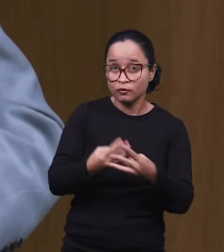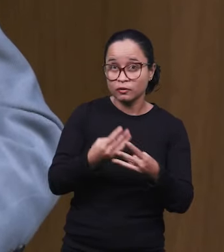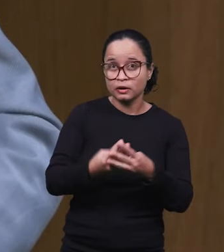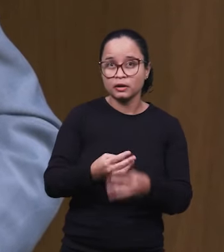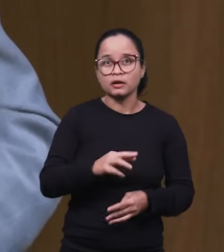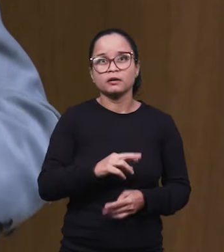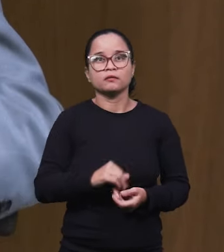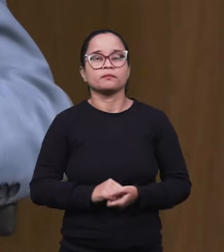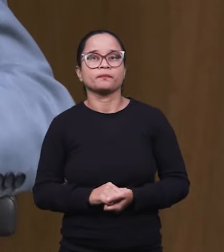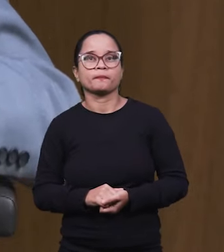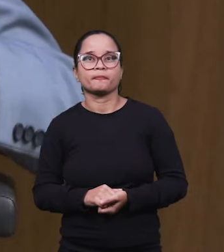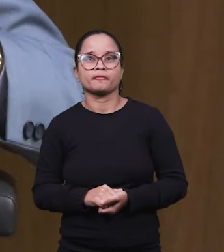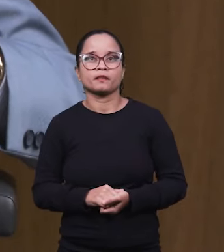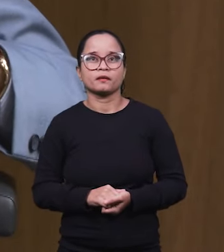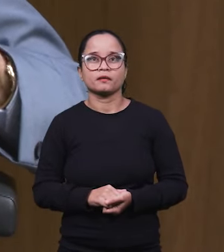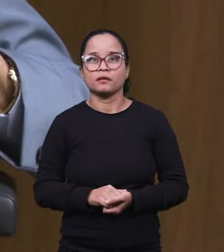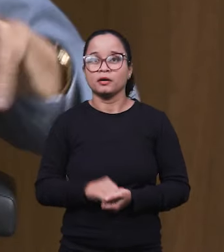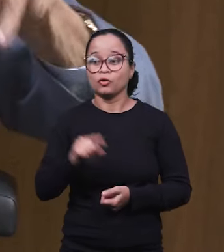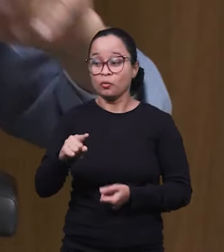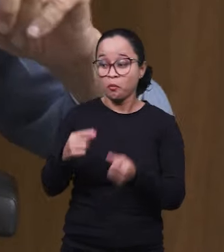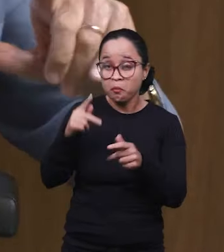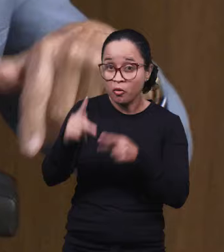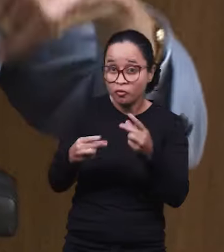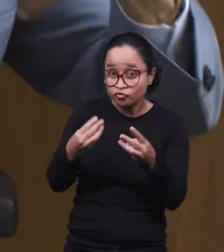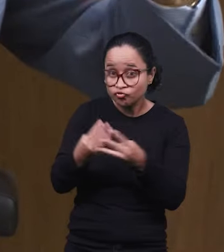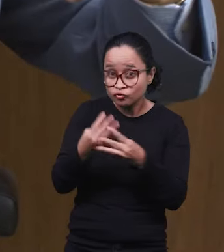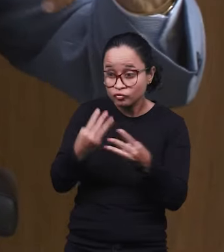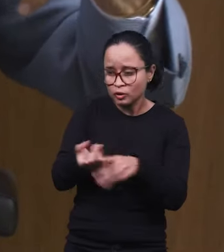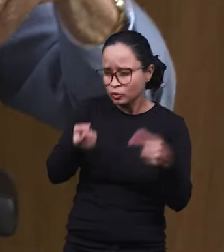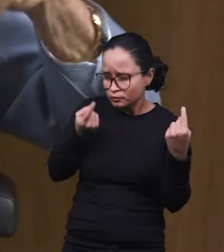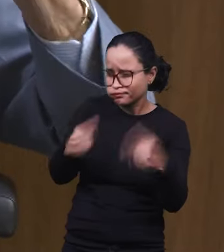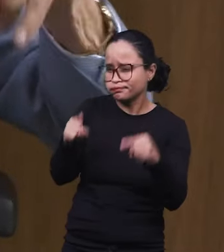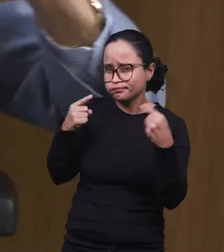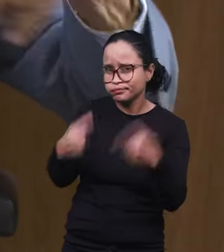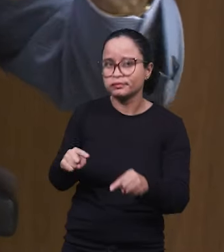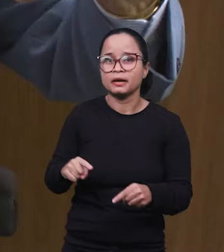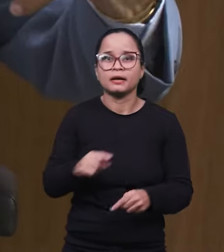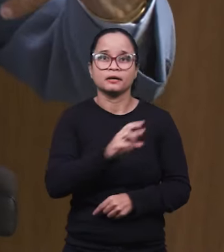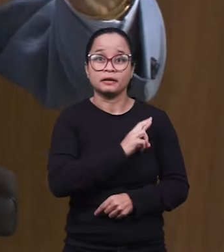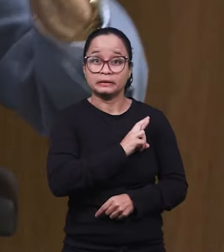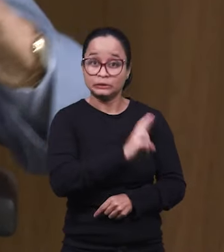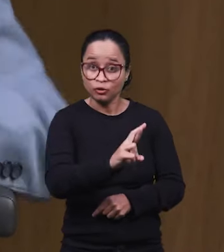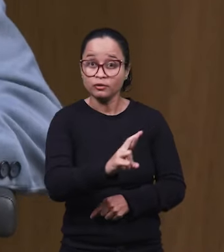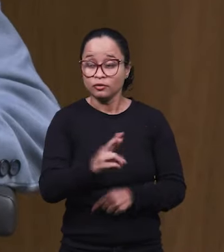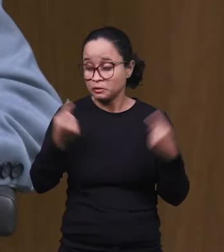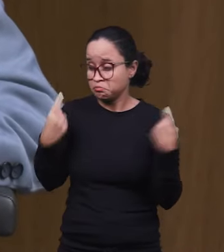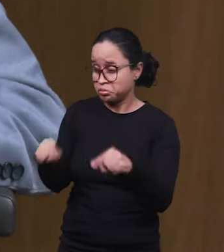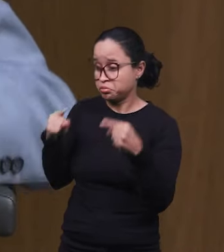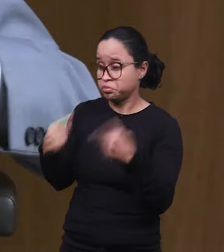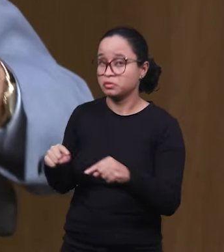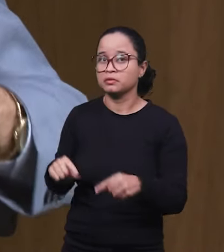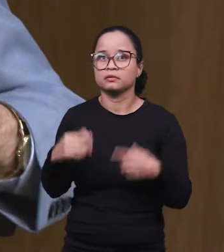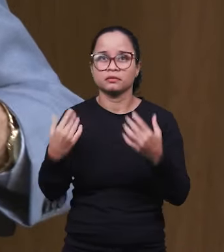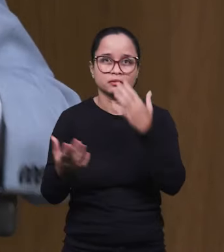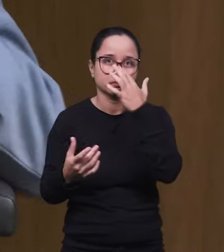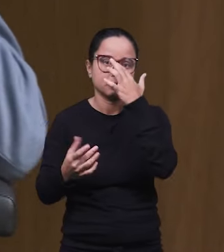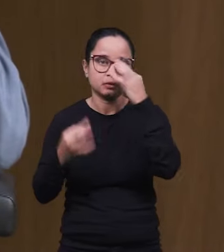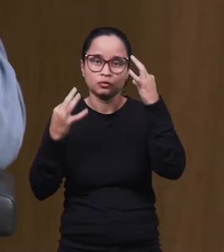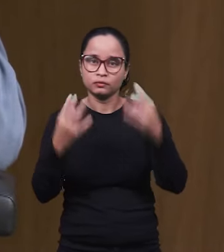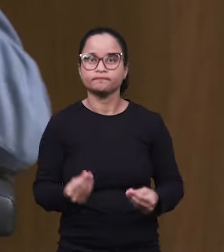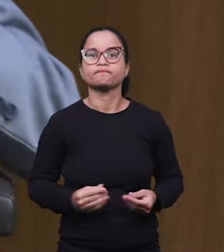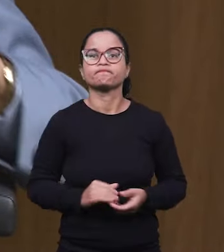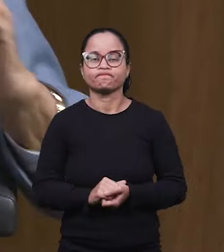o mundo que fez aquela perseguição, não. Eram os judeus que incitavam, eram os religiosos que incitavam. E eles toleravam